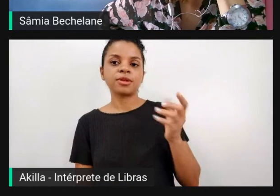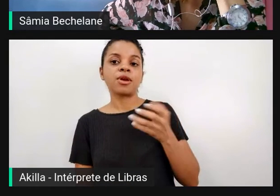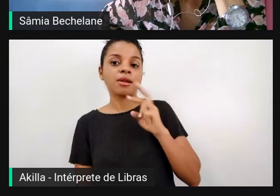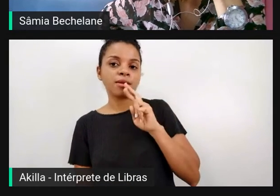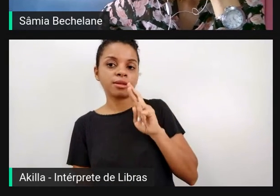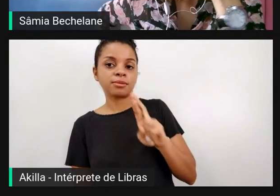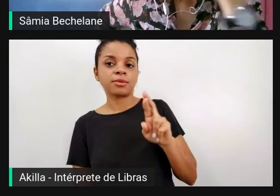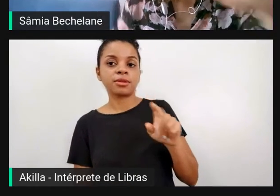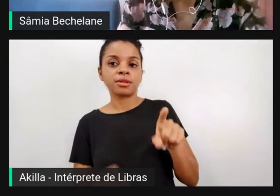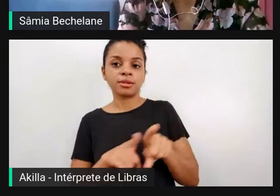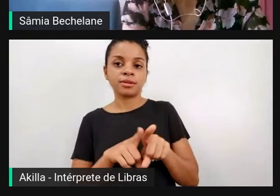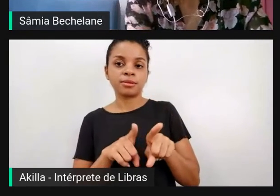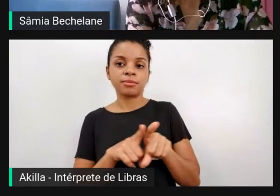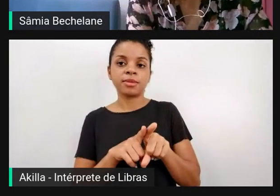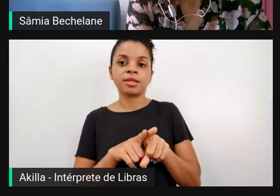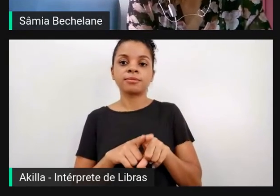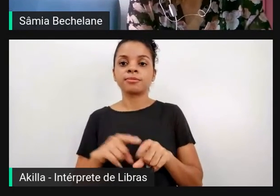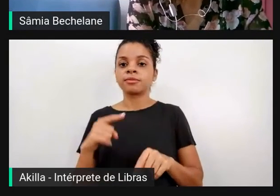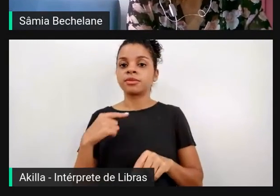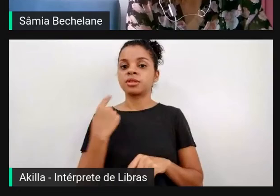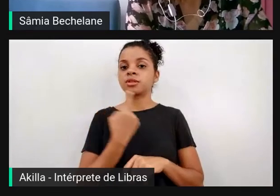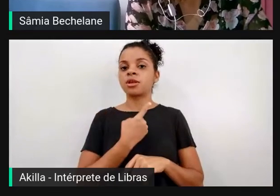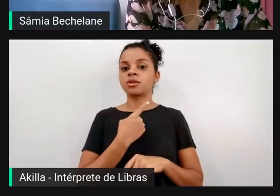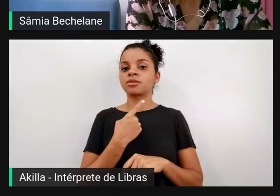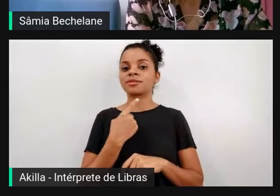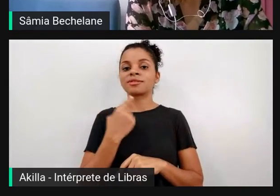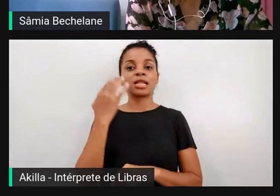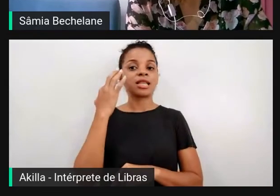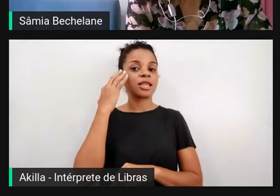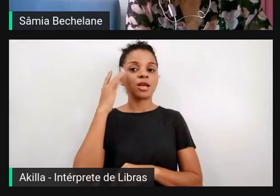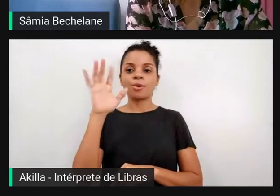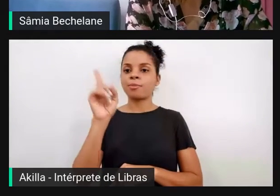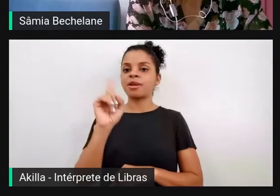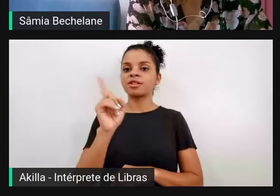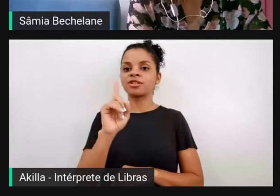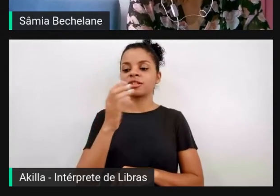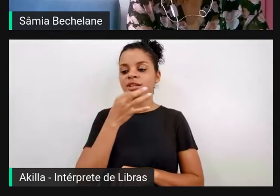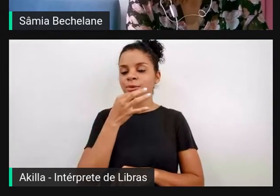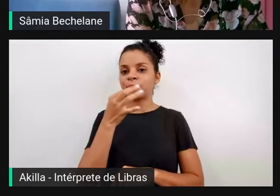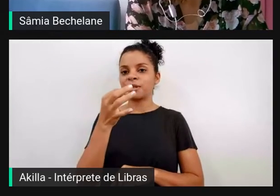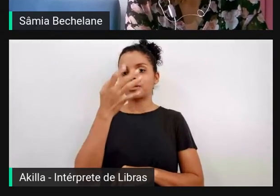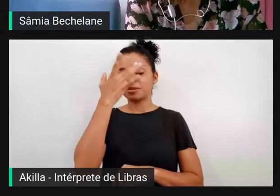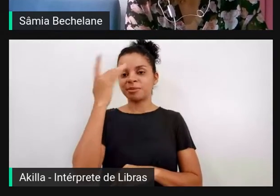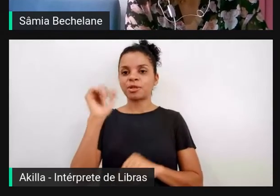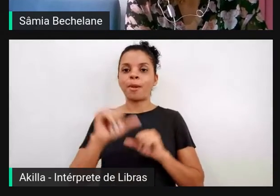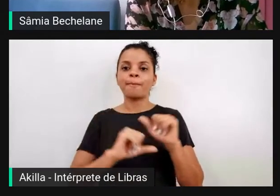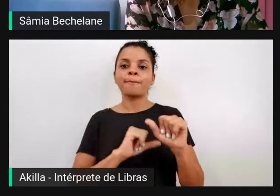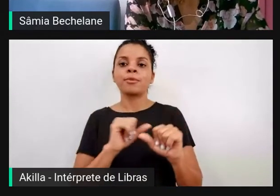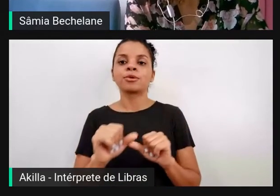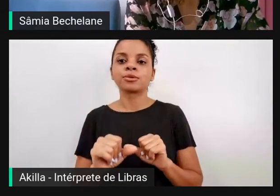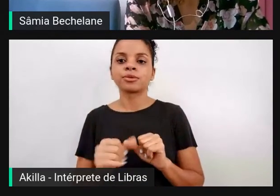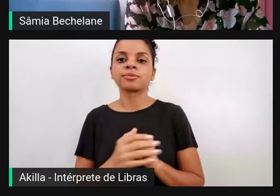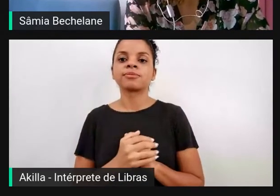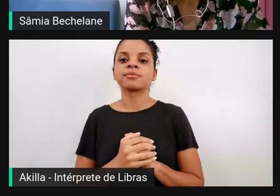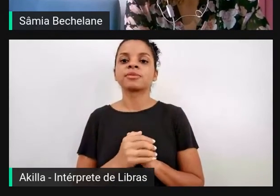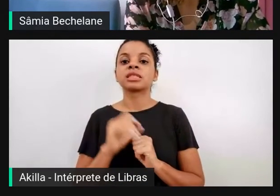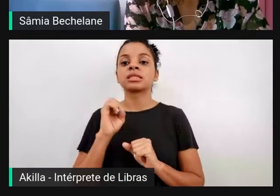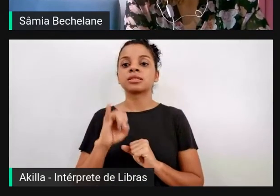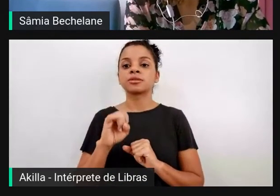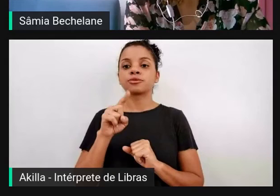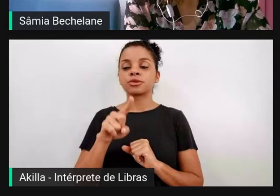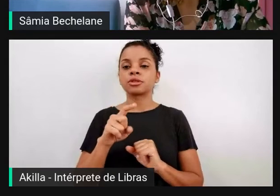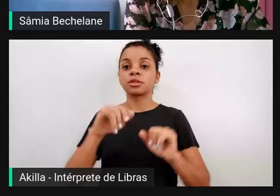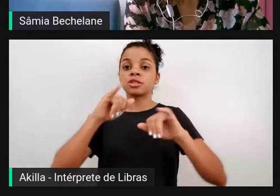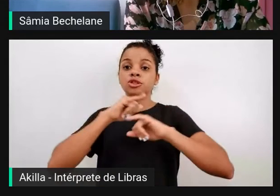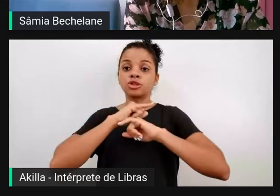para você que a gente não imagina que a opinião das pessoas vai mudar, não. Quando você divulga uma checagem de fake